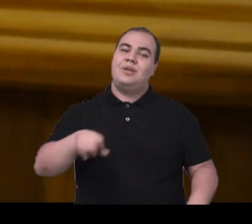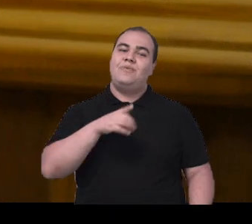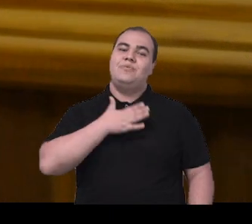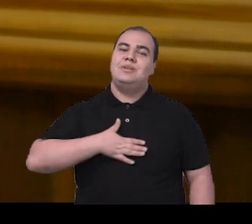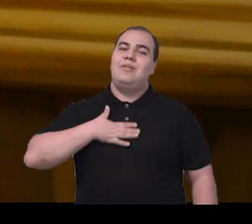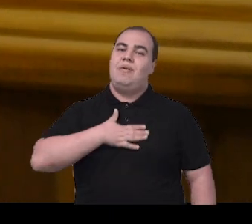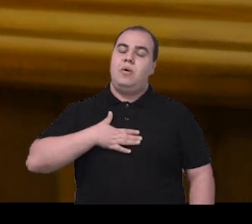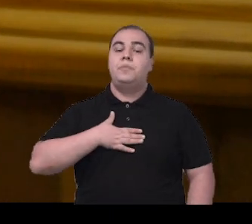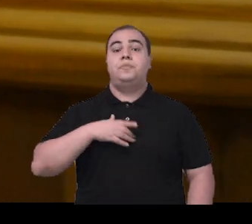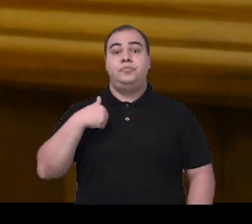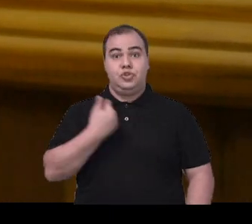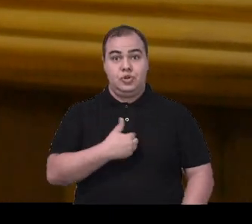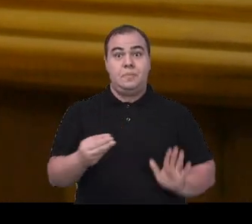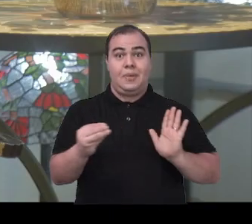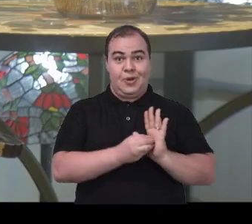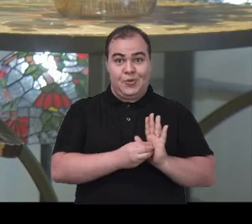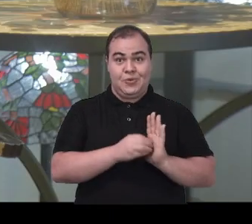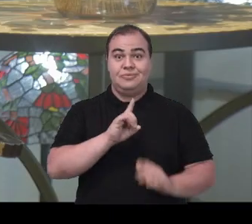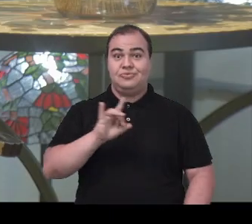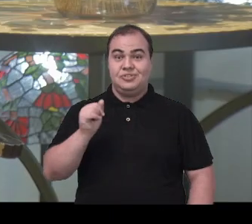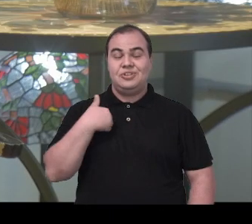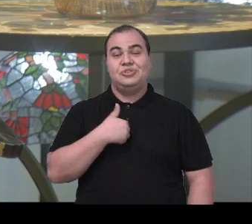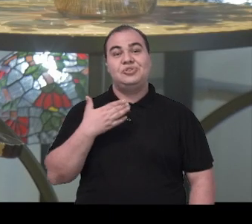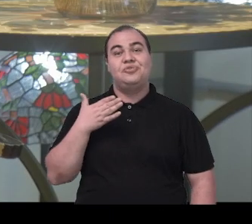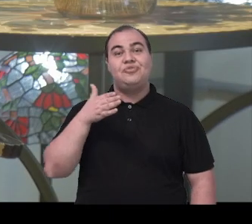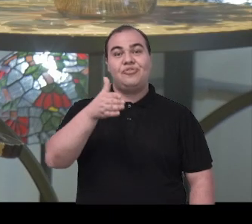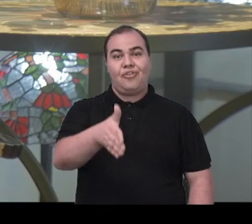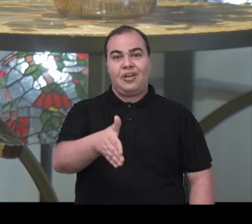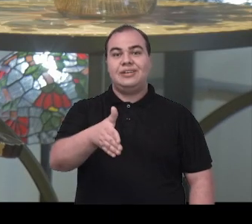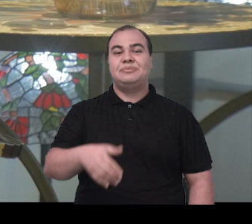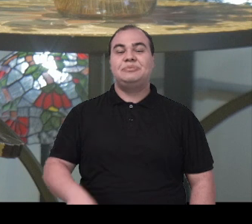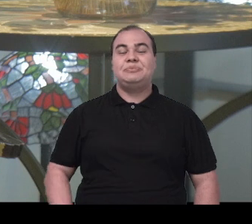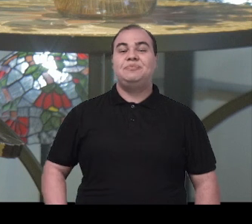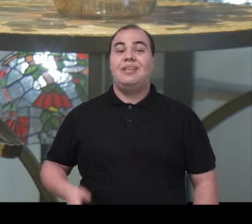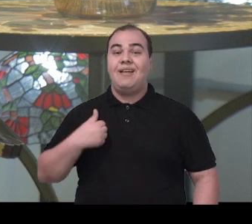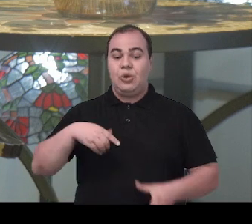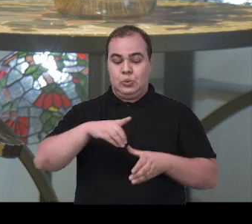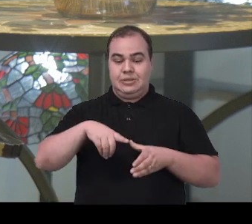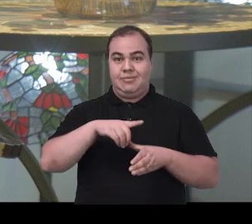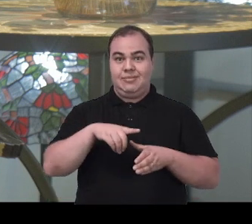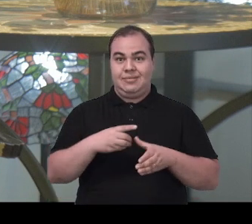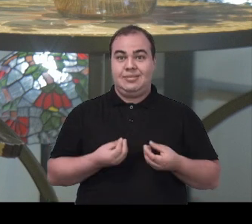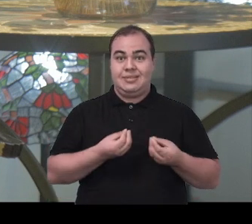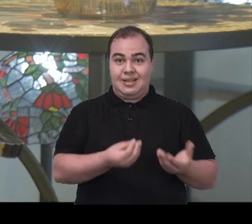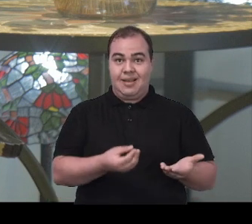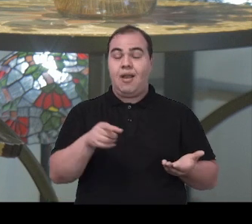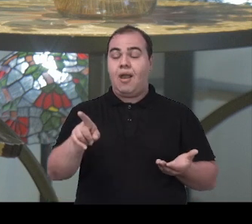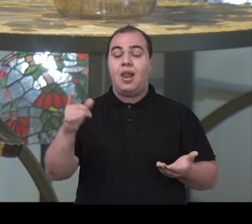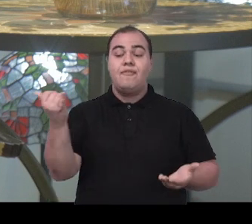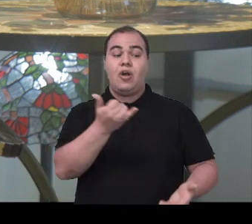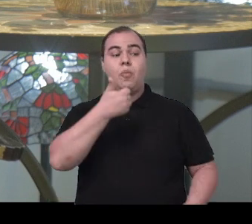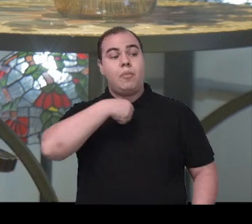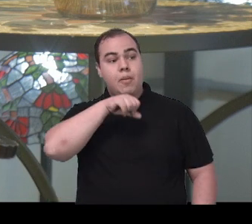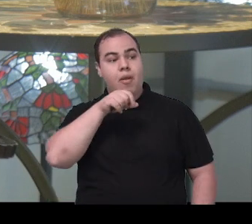espero que vocês gostem. E aí a gente marcou um outro dia, a gente foi. E quando eu dei o CD de presente a ela disse